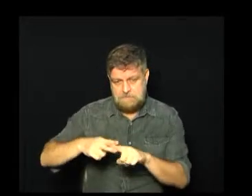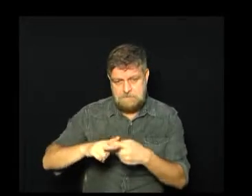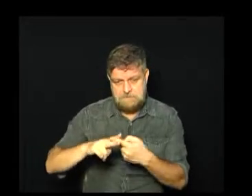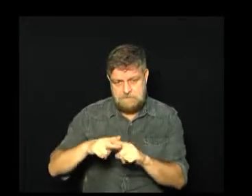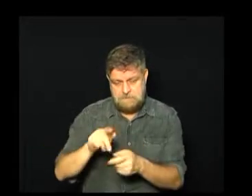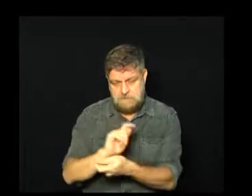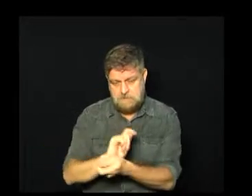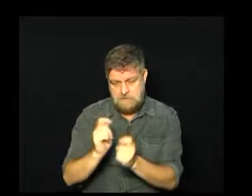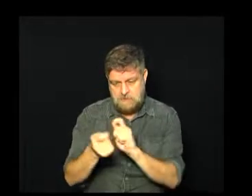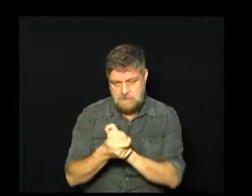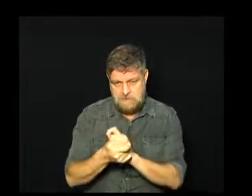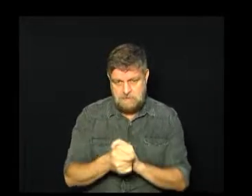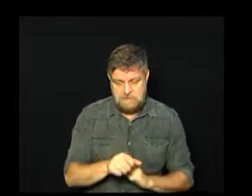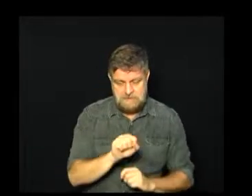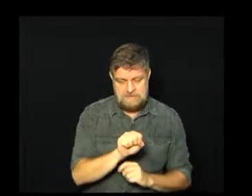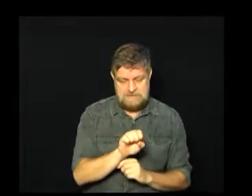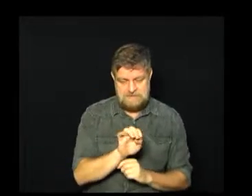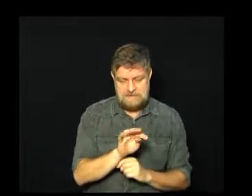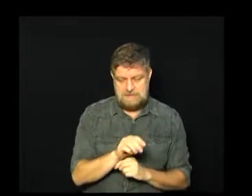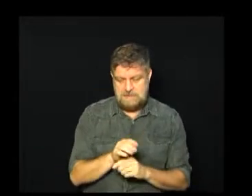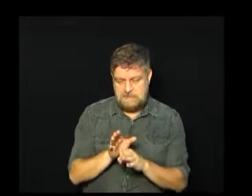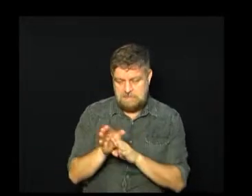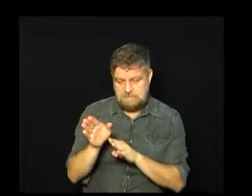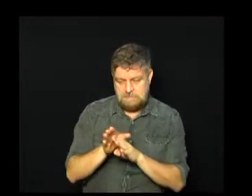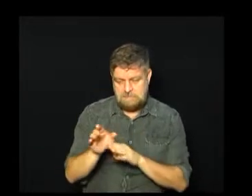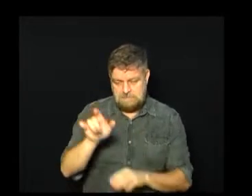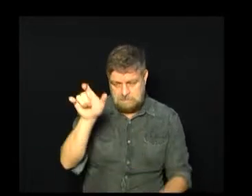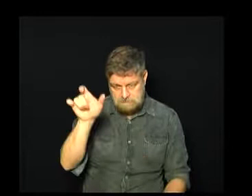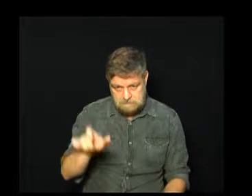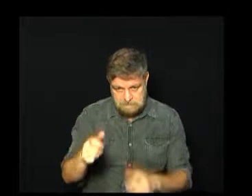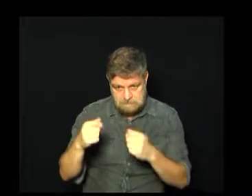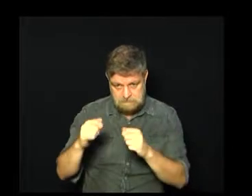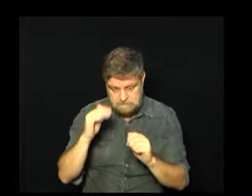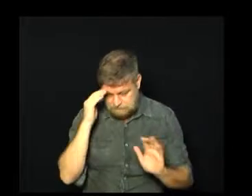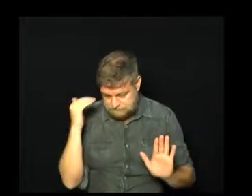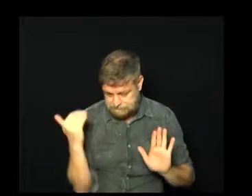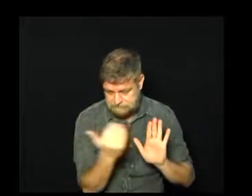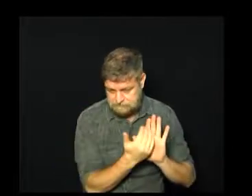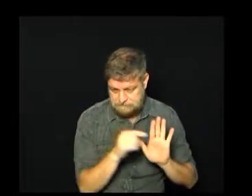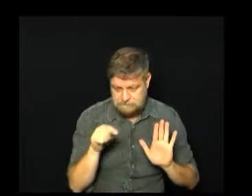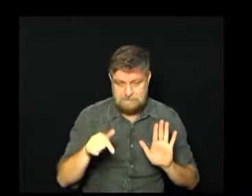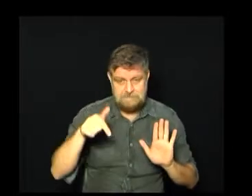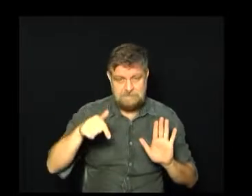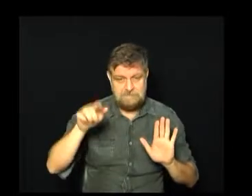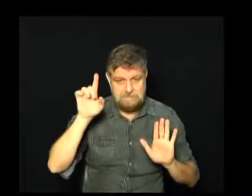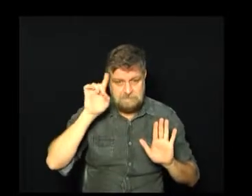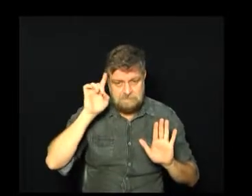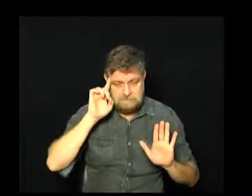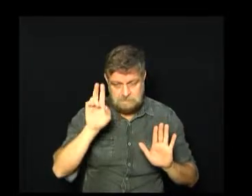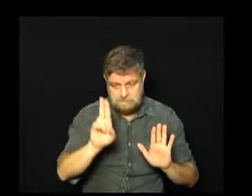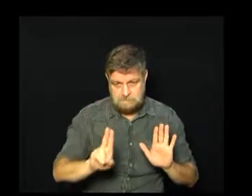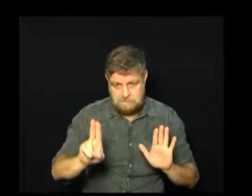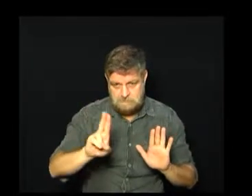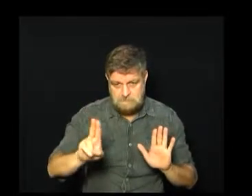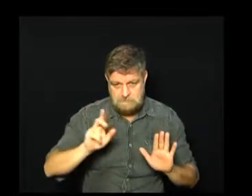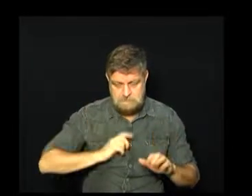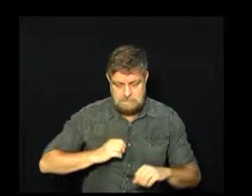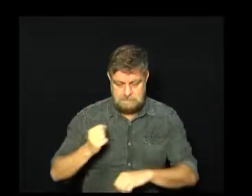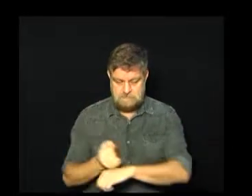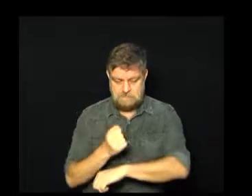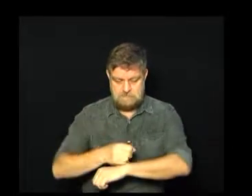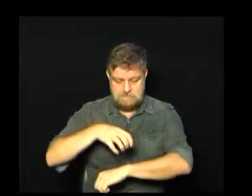pela CETEC. E, se não houver o cumprimento, ele terá 7 dias úteis para remover a